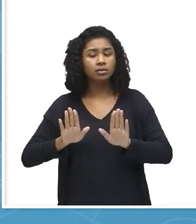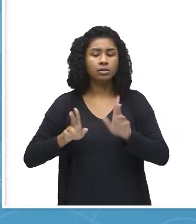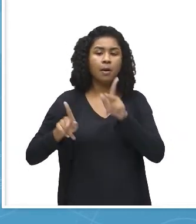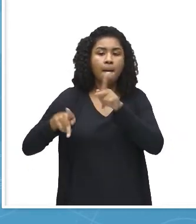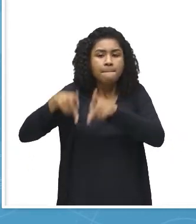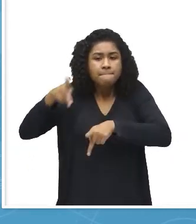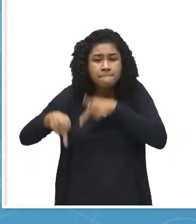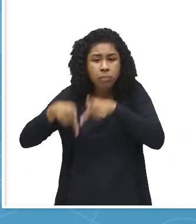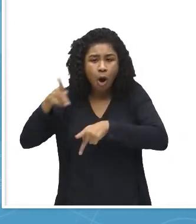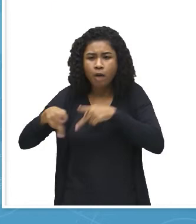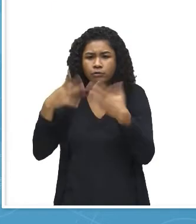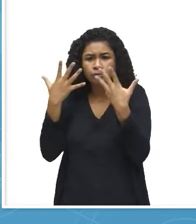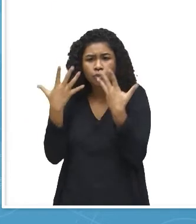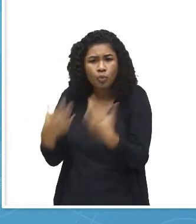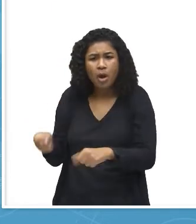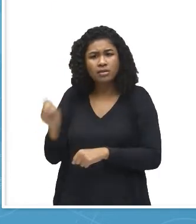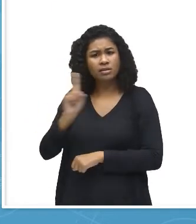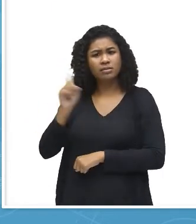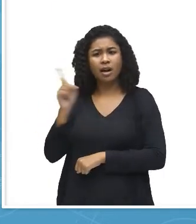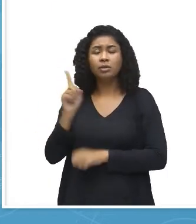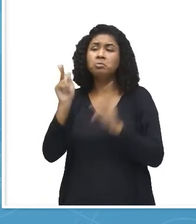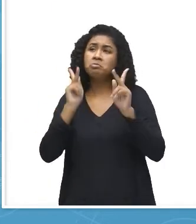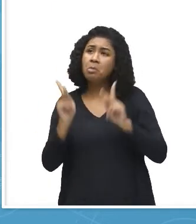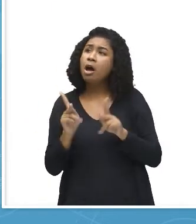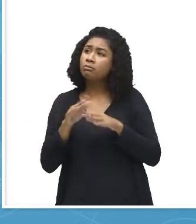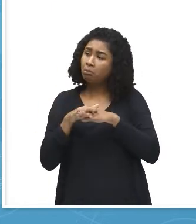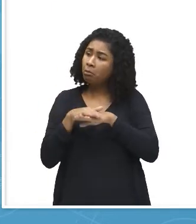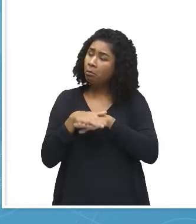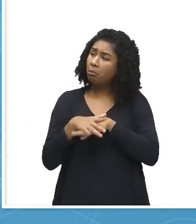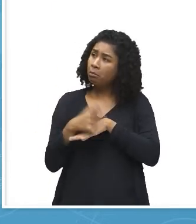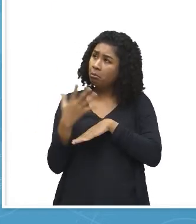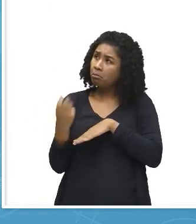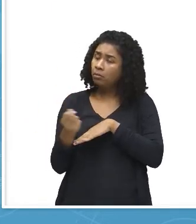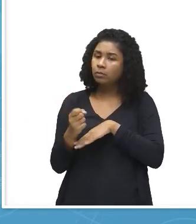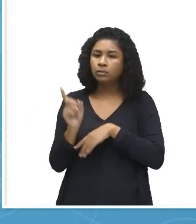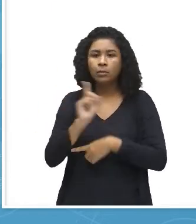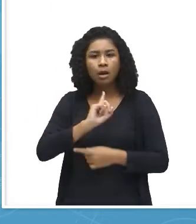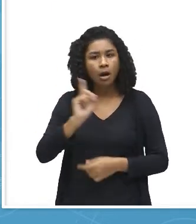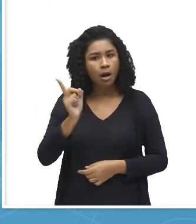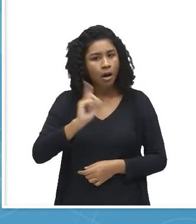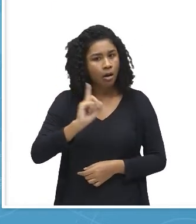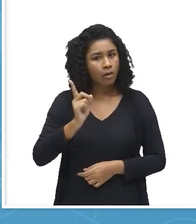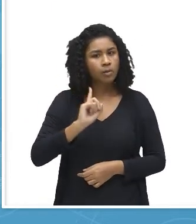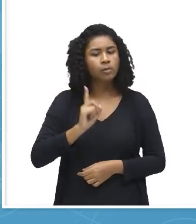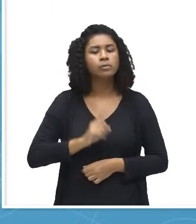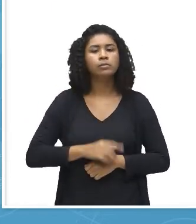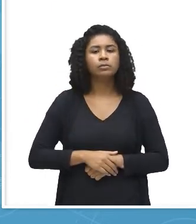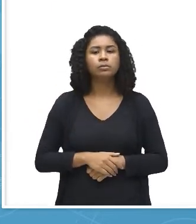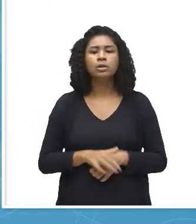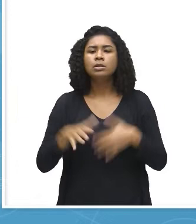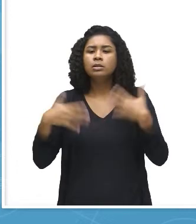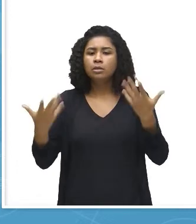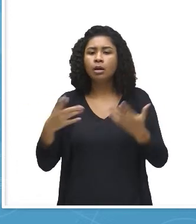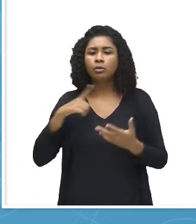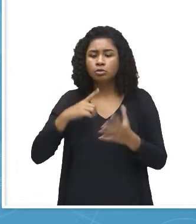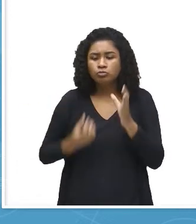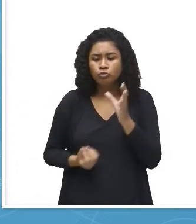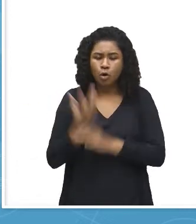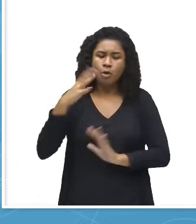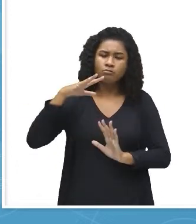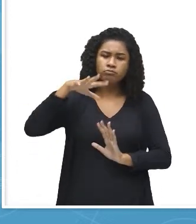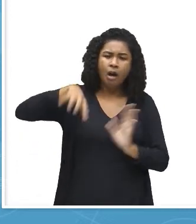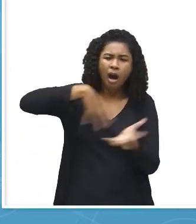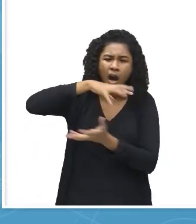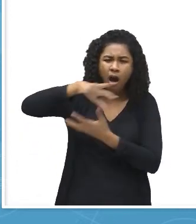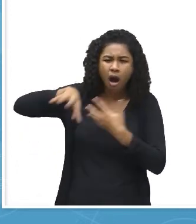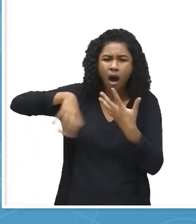indianos não aceitaram de forma pacífica essa dominação. E uma dessas revoltas mais célebre foi